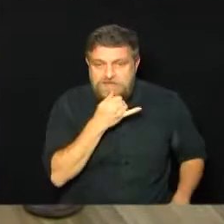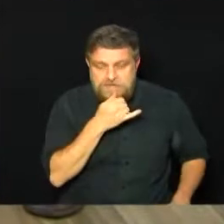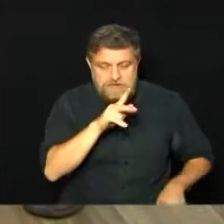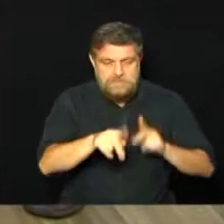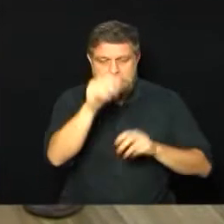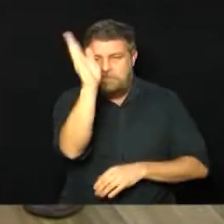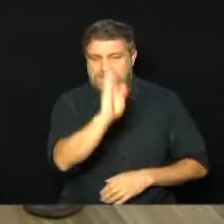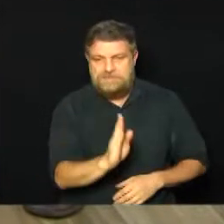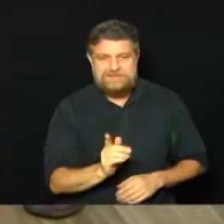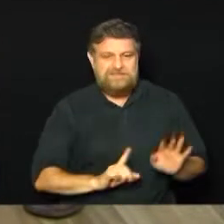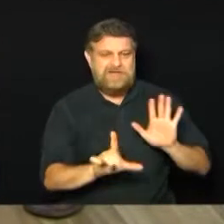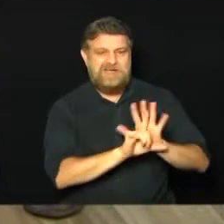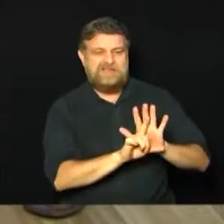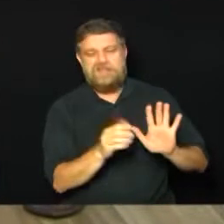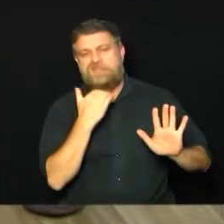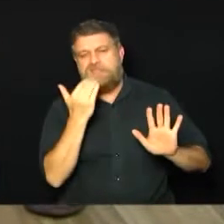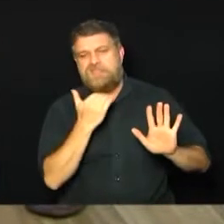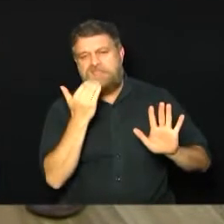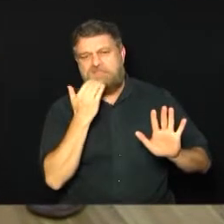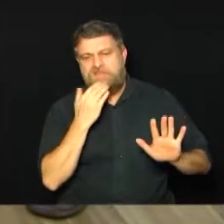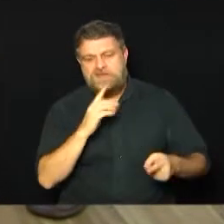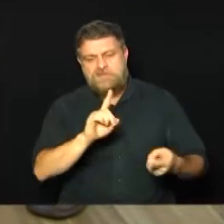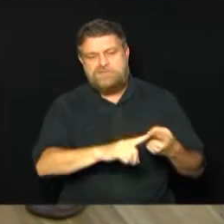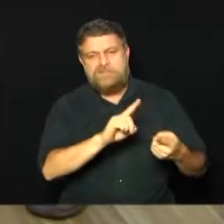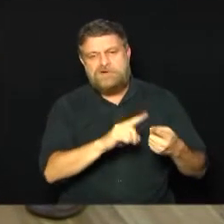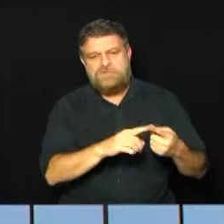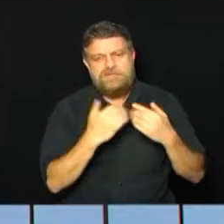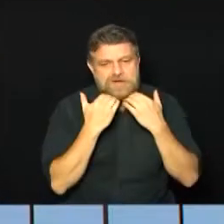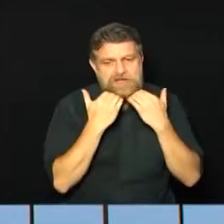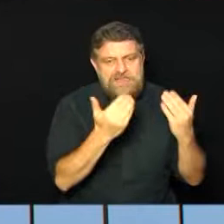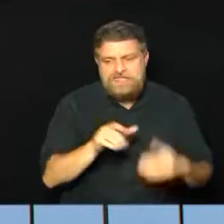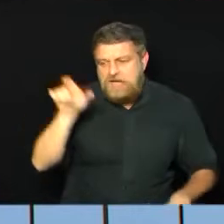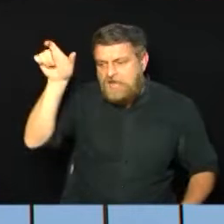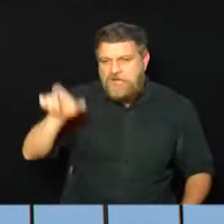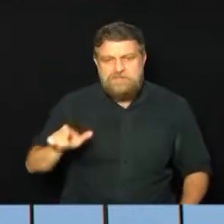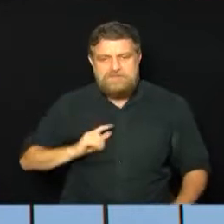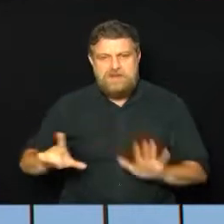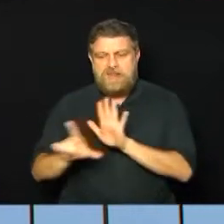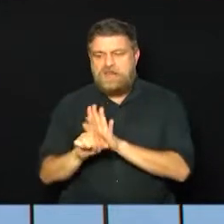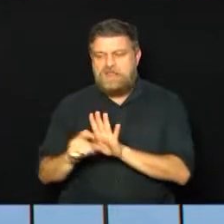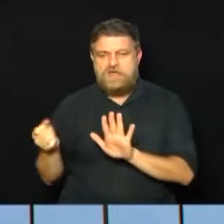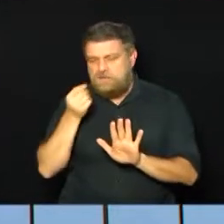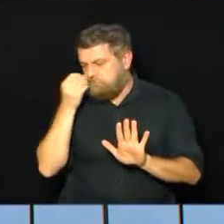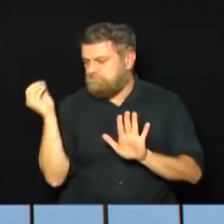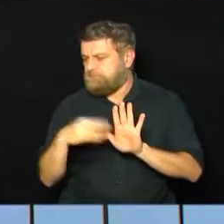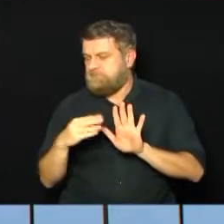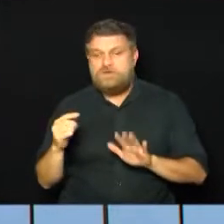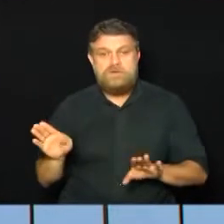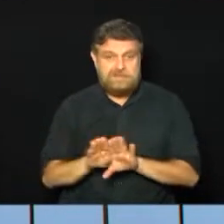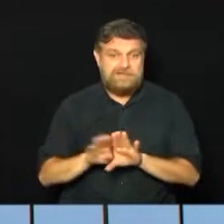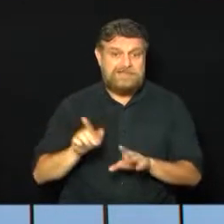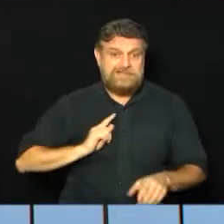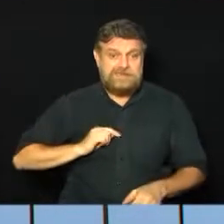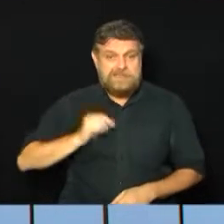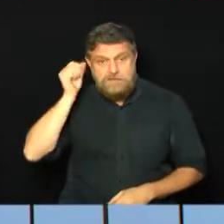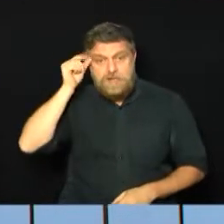temos a cultura que a lei não penaliza ninguém, que vale a pena você ser transgressor do que cumpridor da lei. E essa é uma cultura a nível